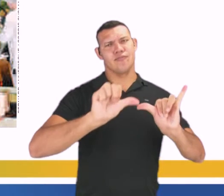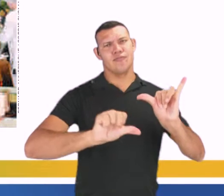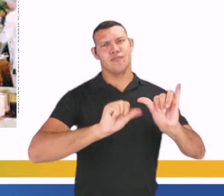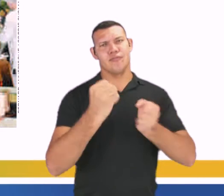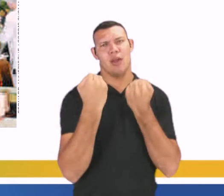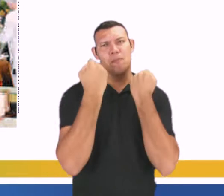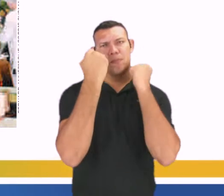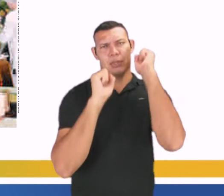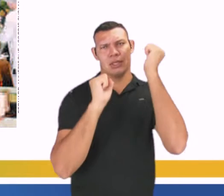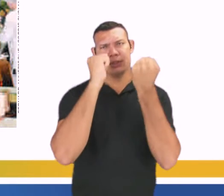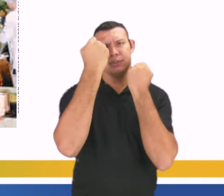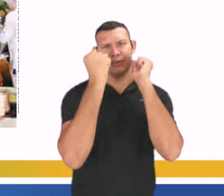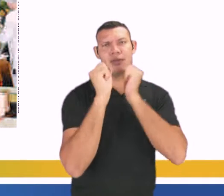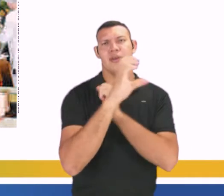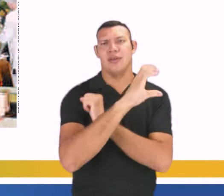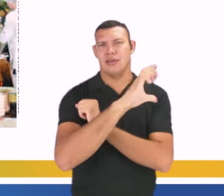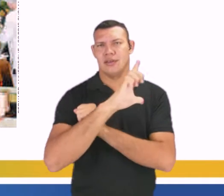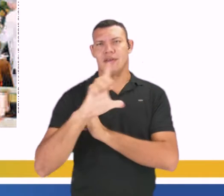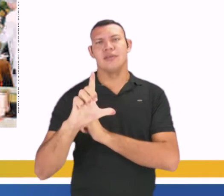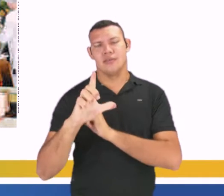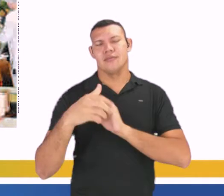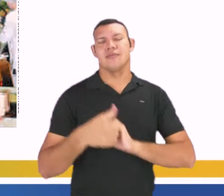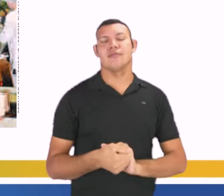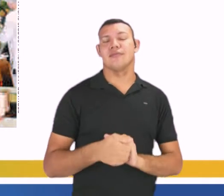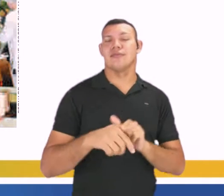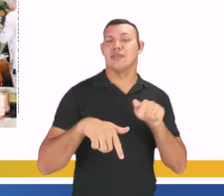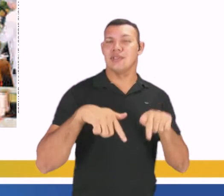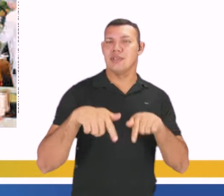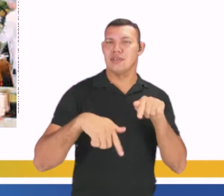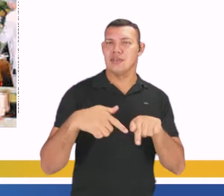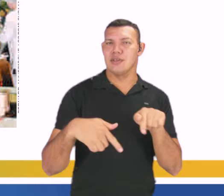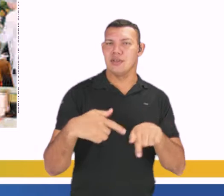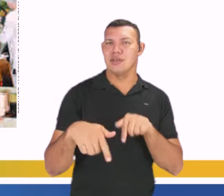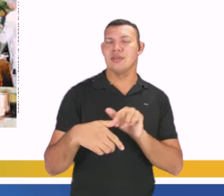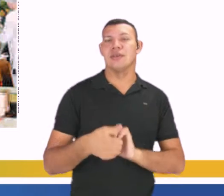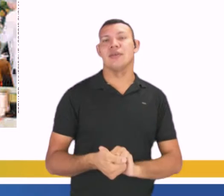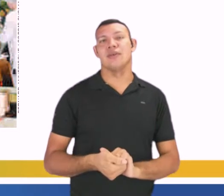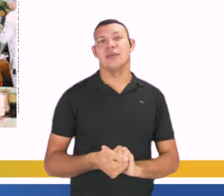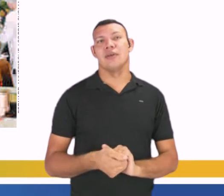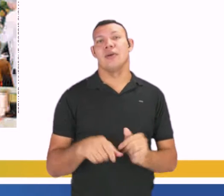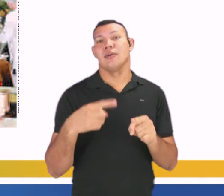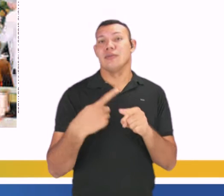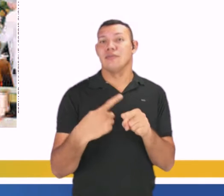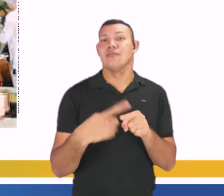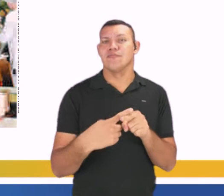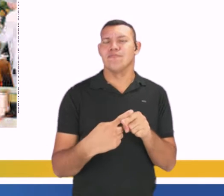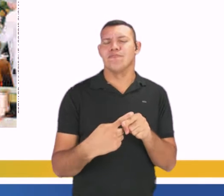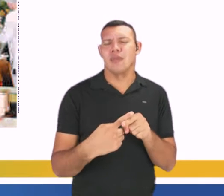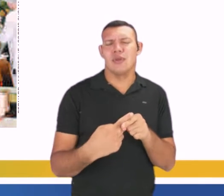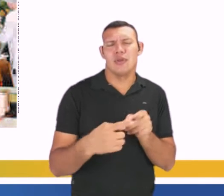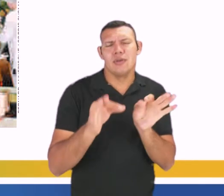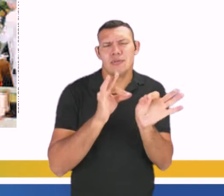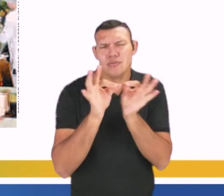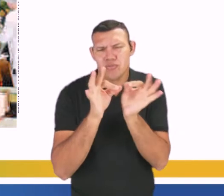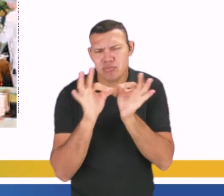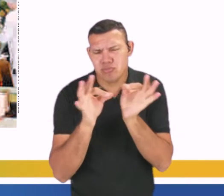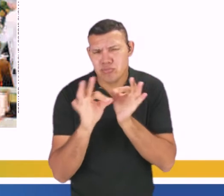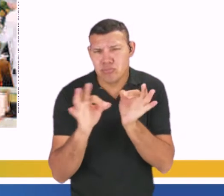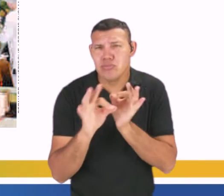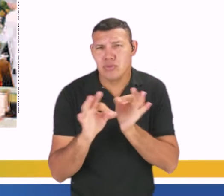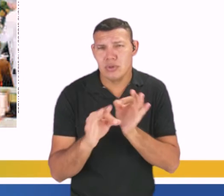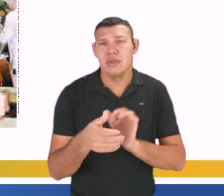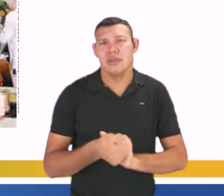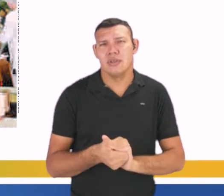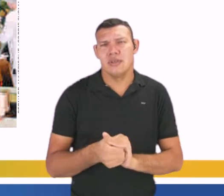industriais, classificado também como química fina, pois se destina à fabricação de produtos, de